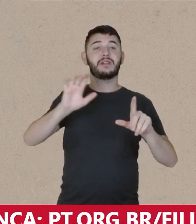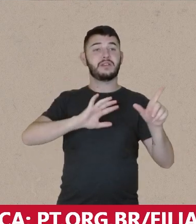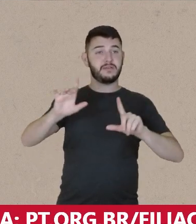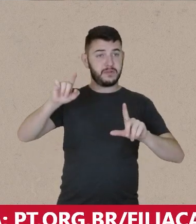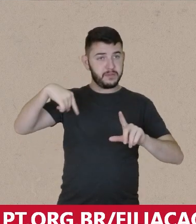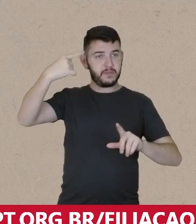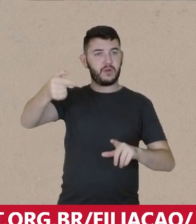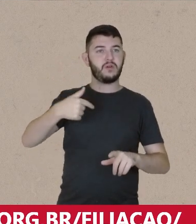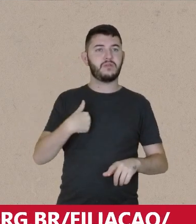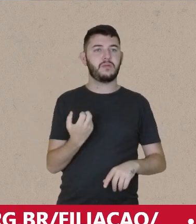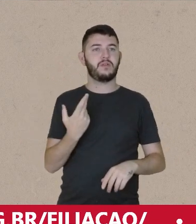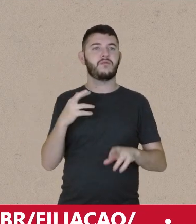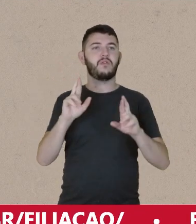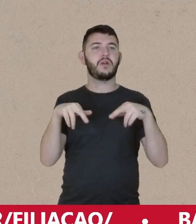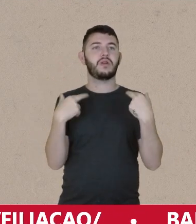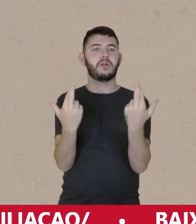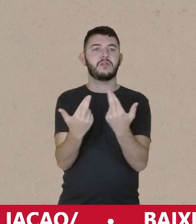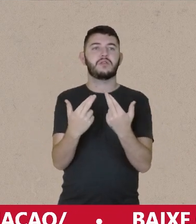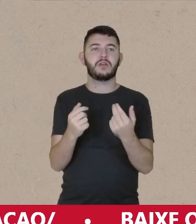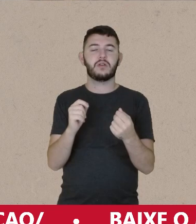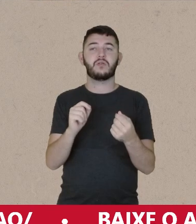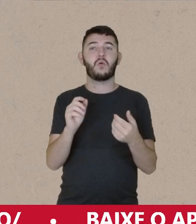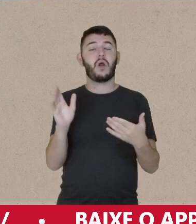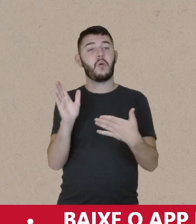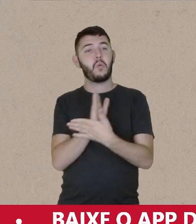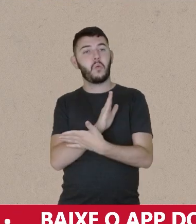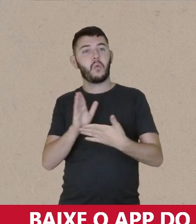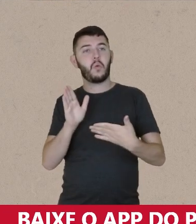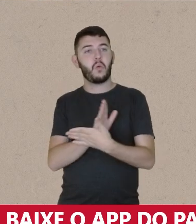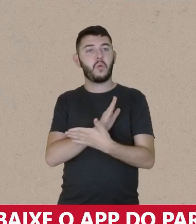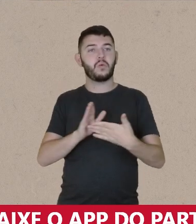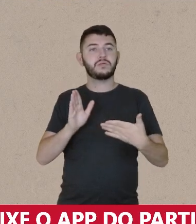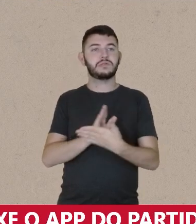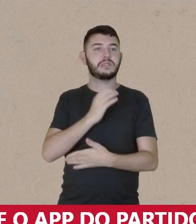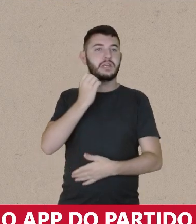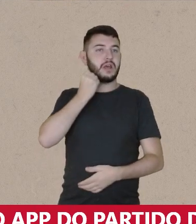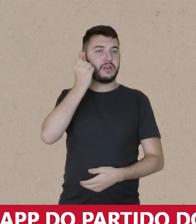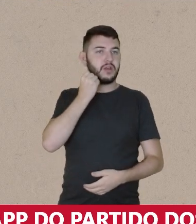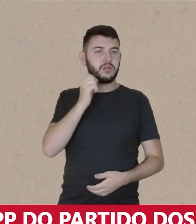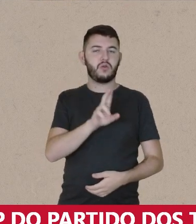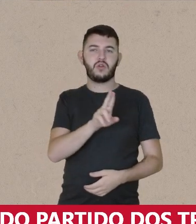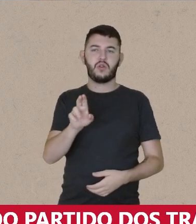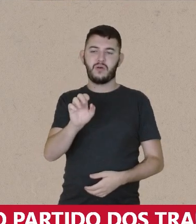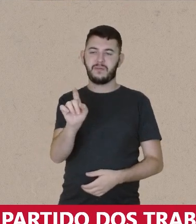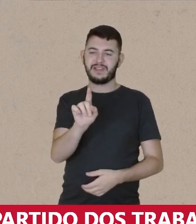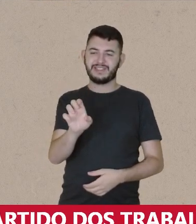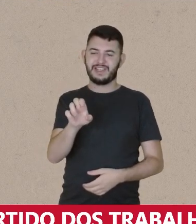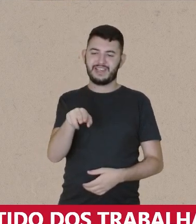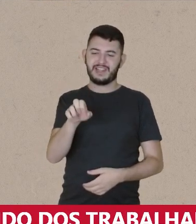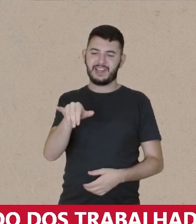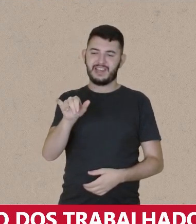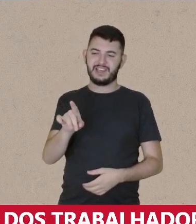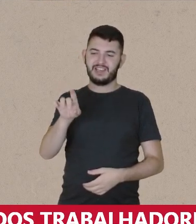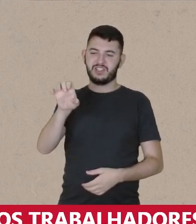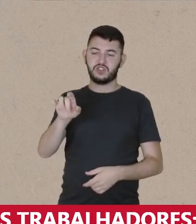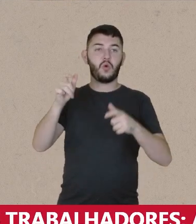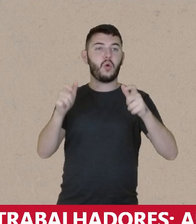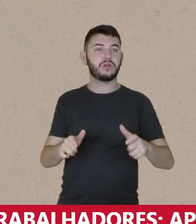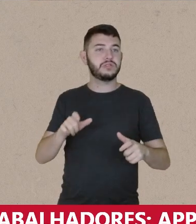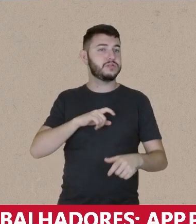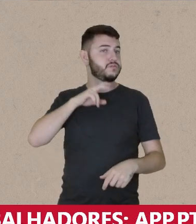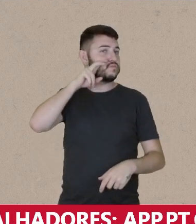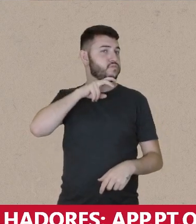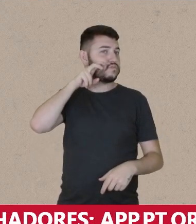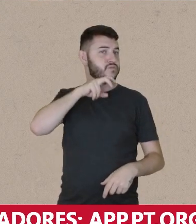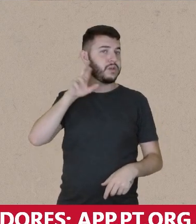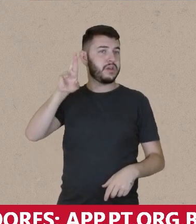vou ter reuniões com alguns senadores. A senadora Zenaide, do Rio Grande do Norte, vai ser